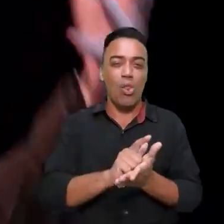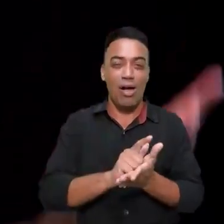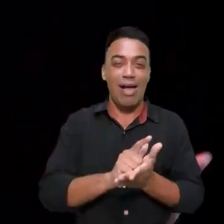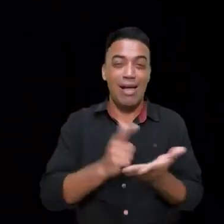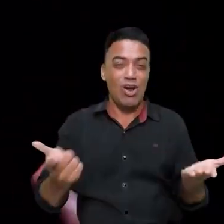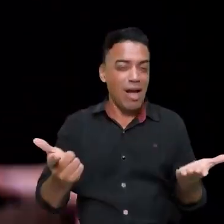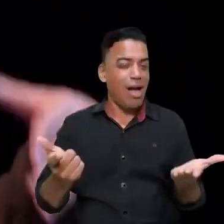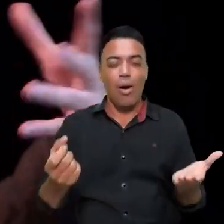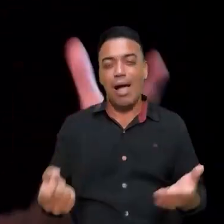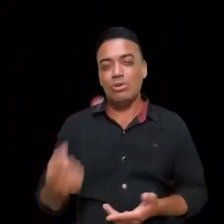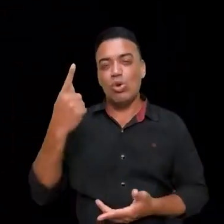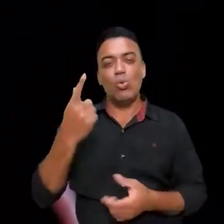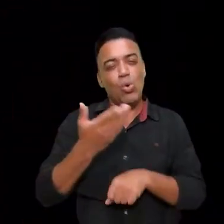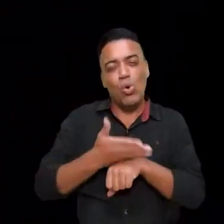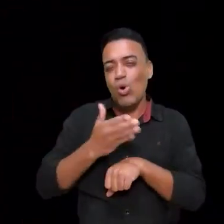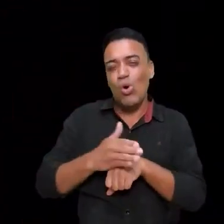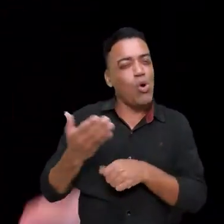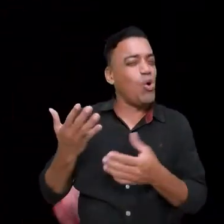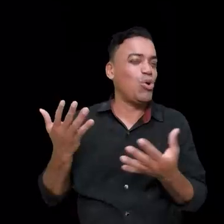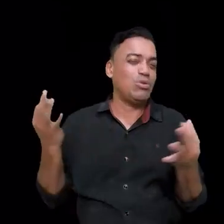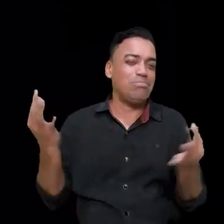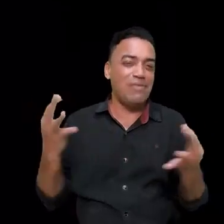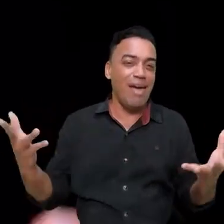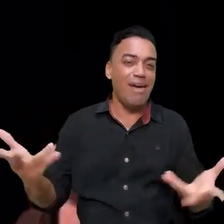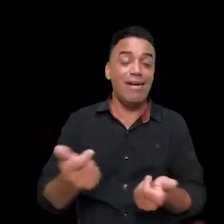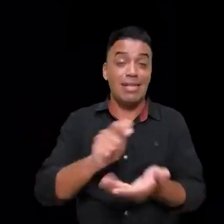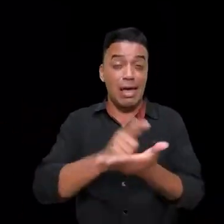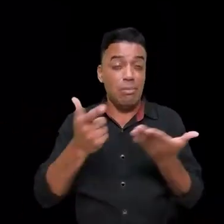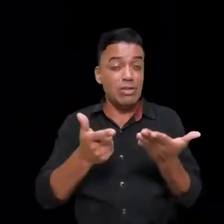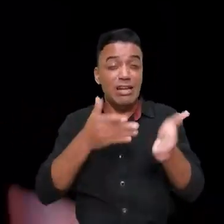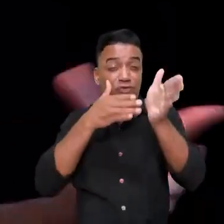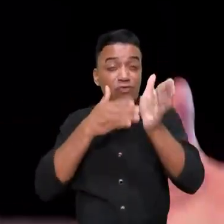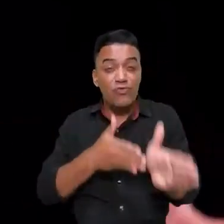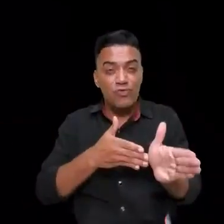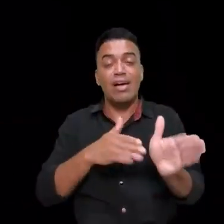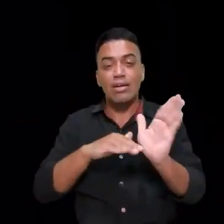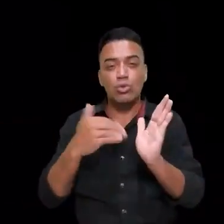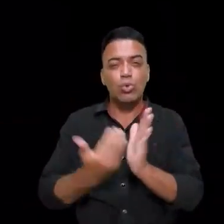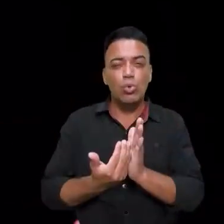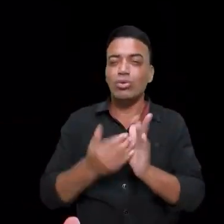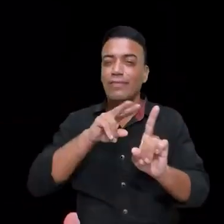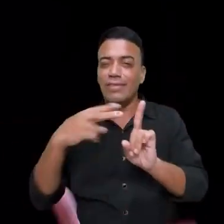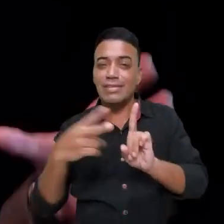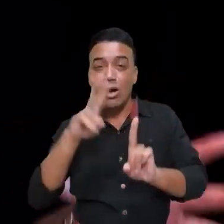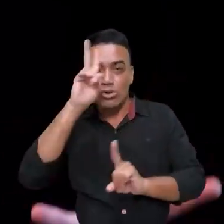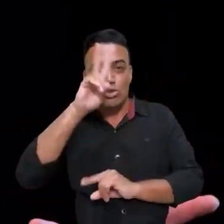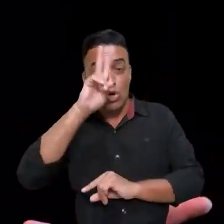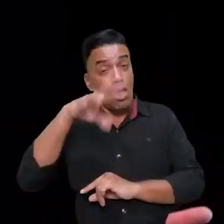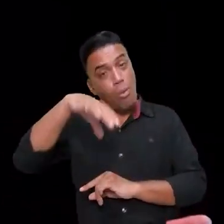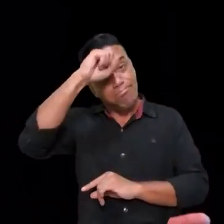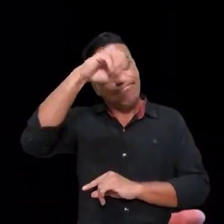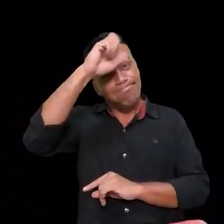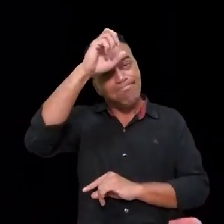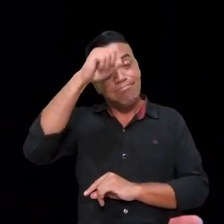a absoluta o exercício, né, da reportagem da maneira mais fiel possível a todos os lados de uma história. Eu aprendi